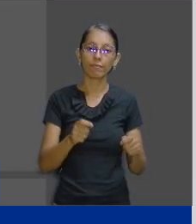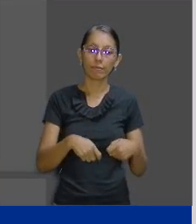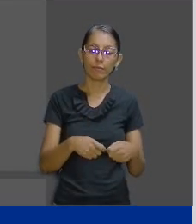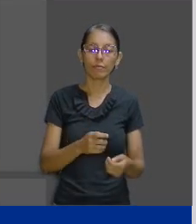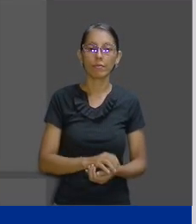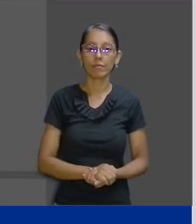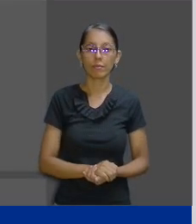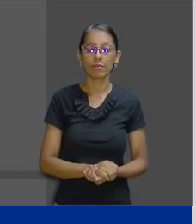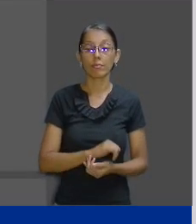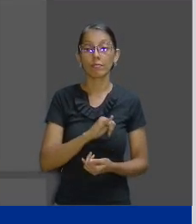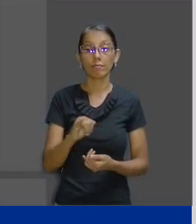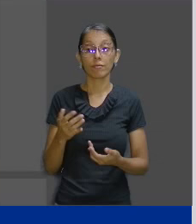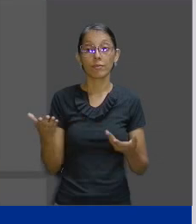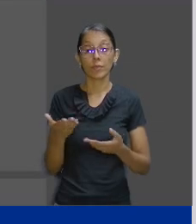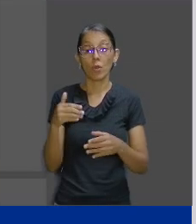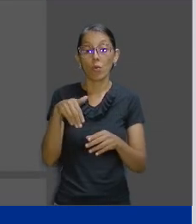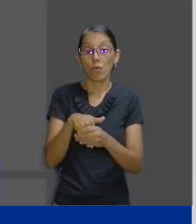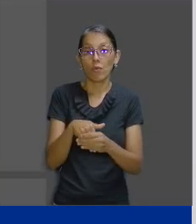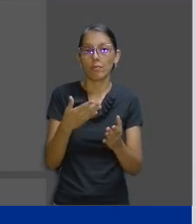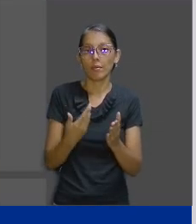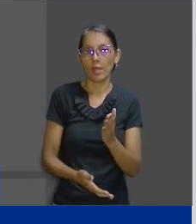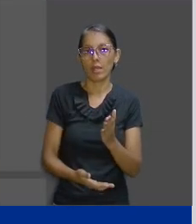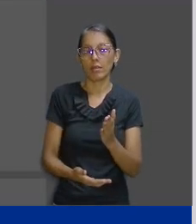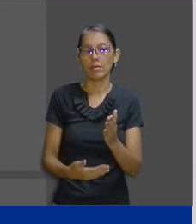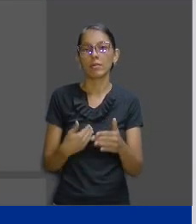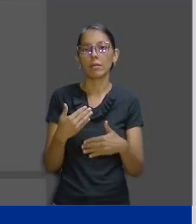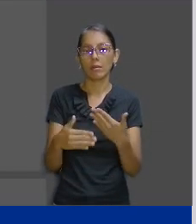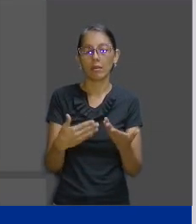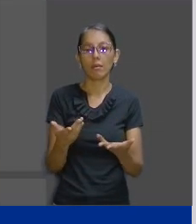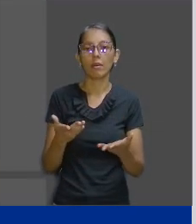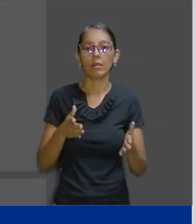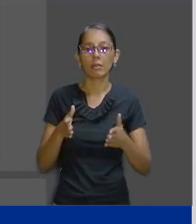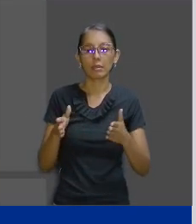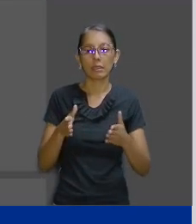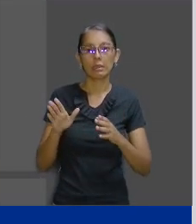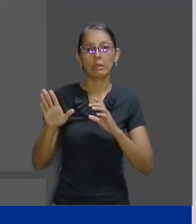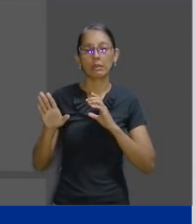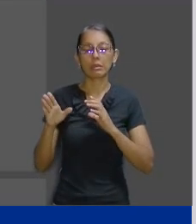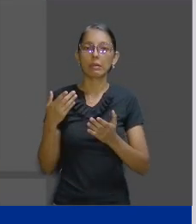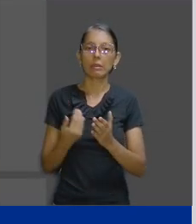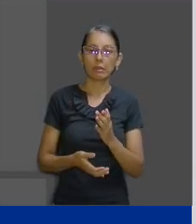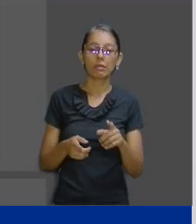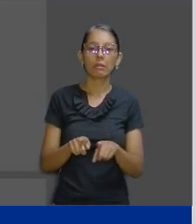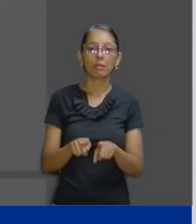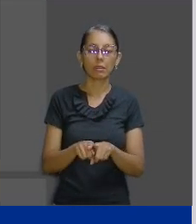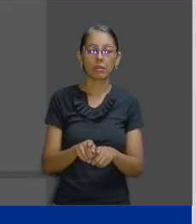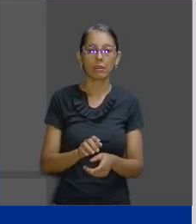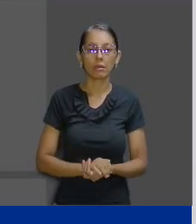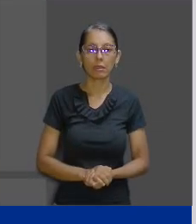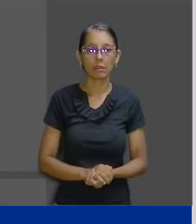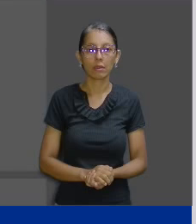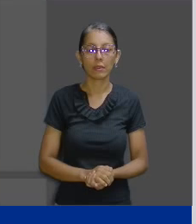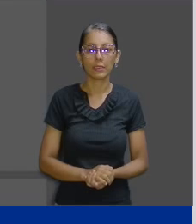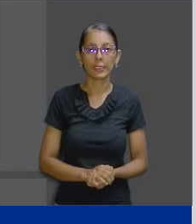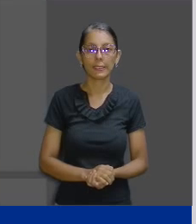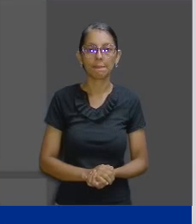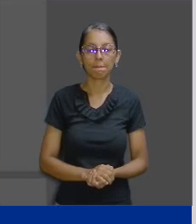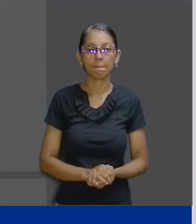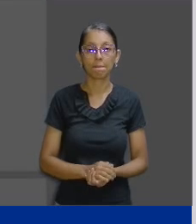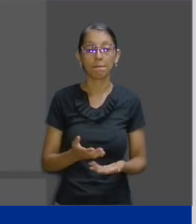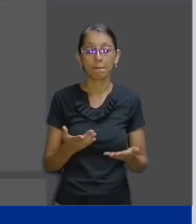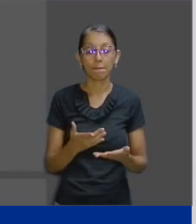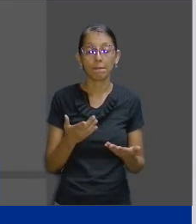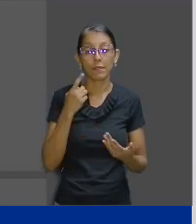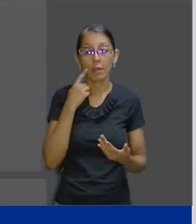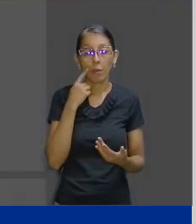perder a eleição. Por que que o Ministério Público faz questão de destacar esse diálogo? Porque aqui, quando o Júlio fala é um voto,